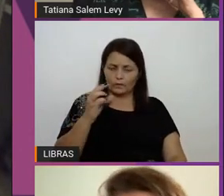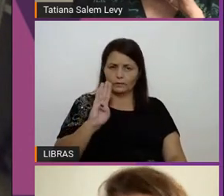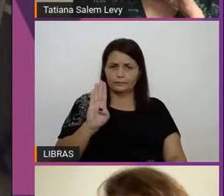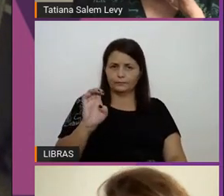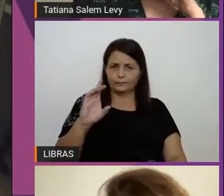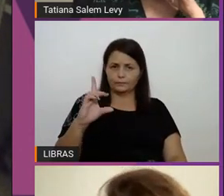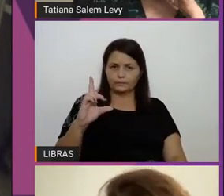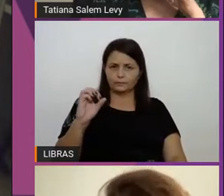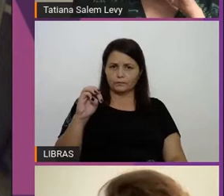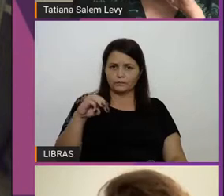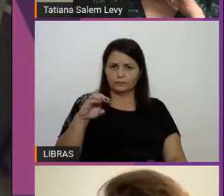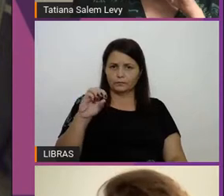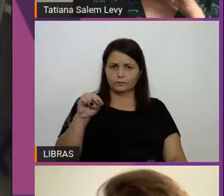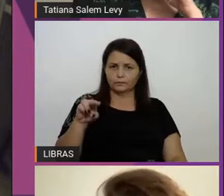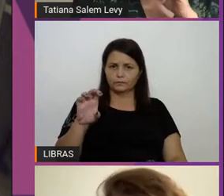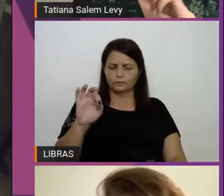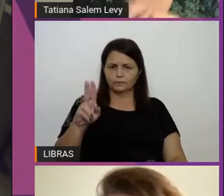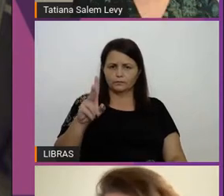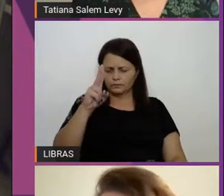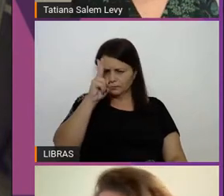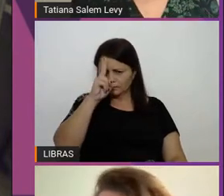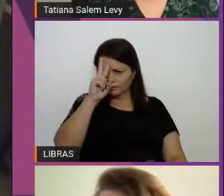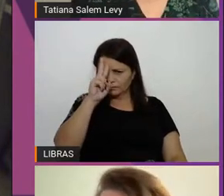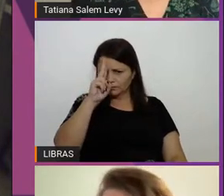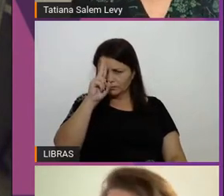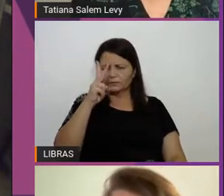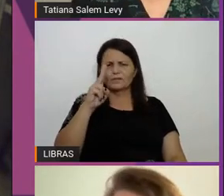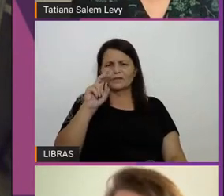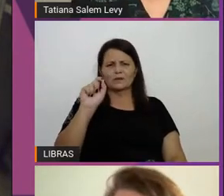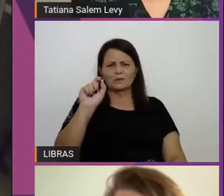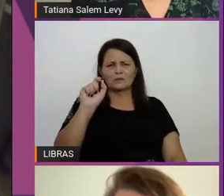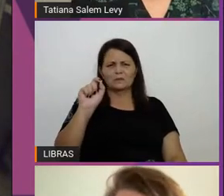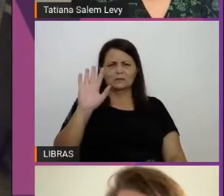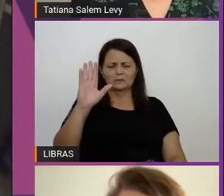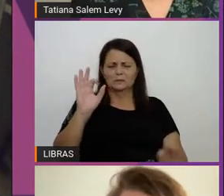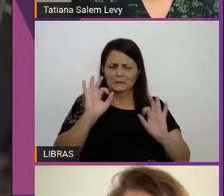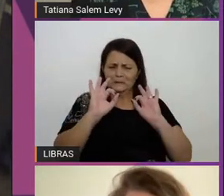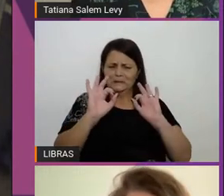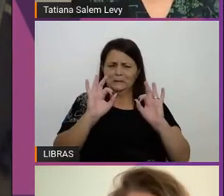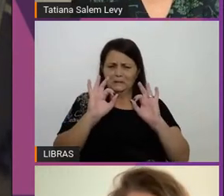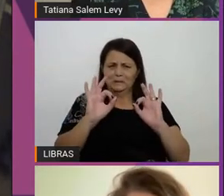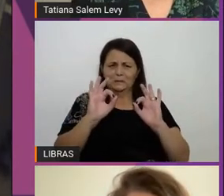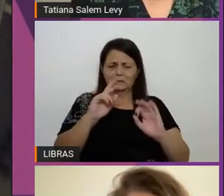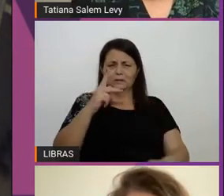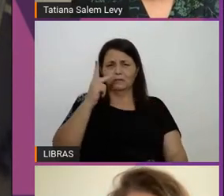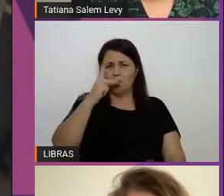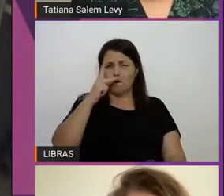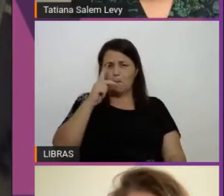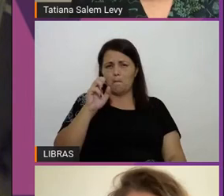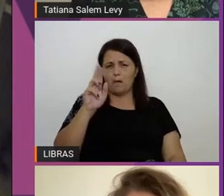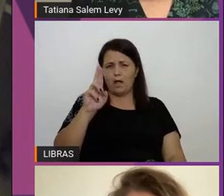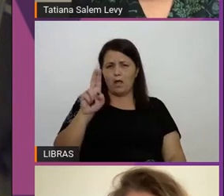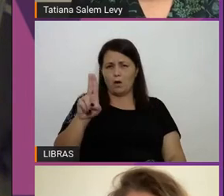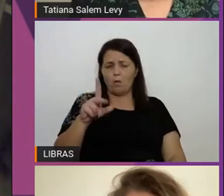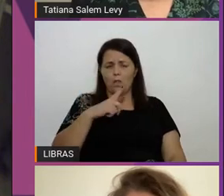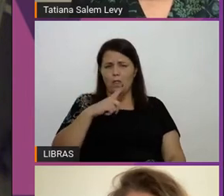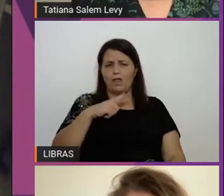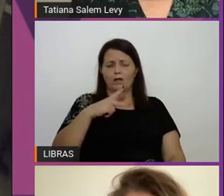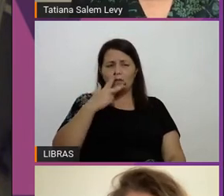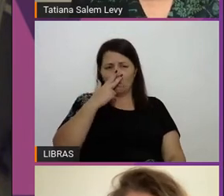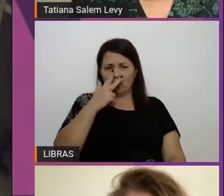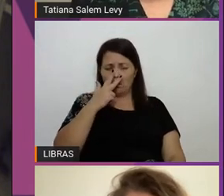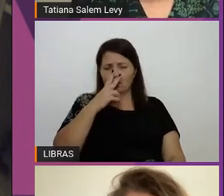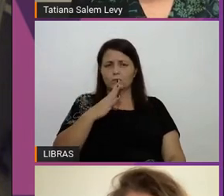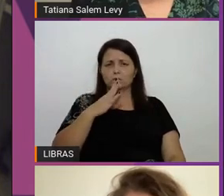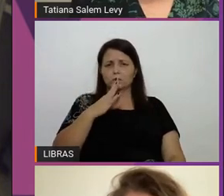Monte eu me lembrei de uma cadastro filho natural que aconteceu que eu perdoo E por acaso eu